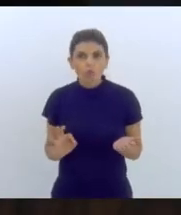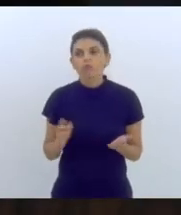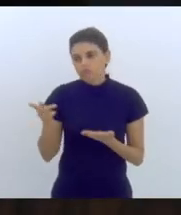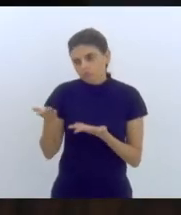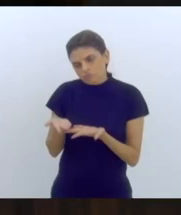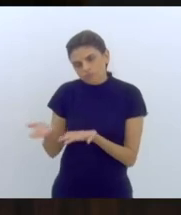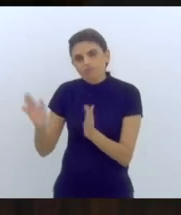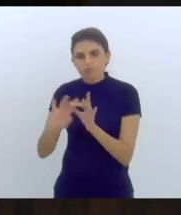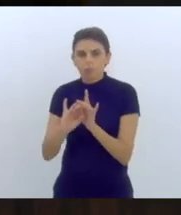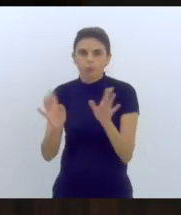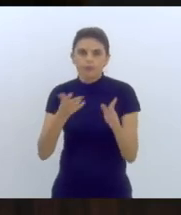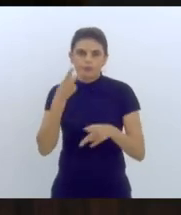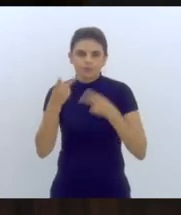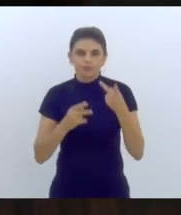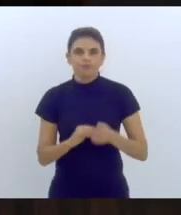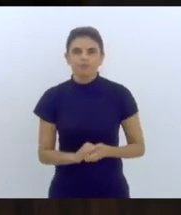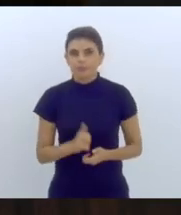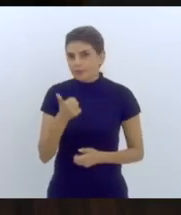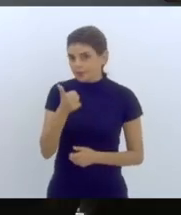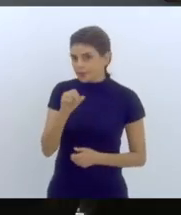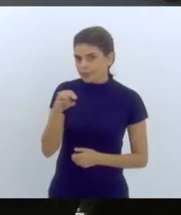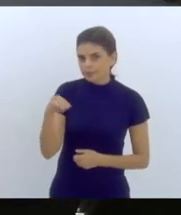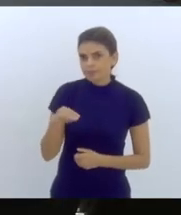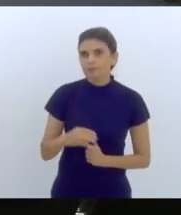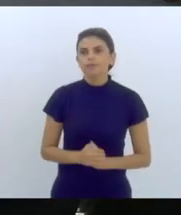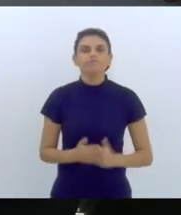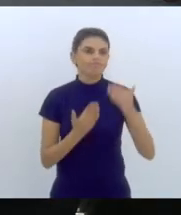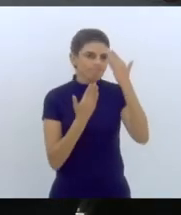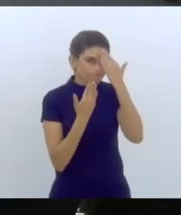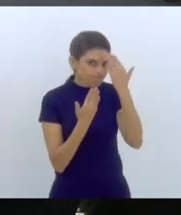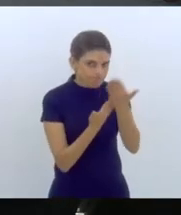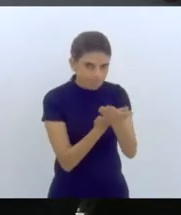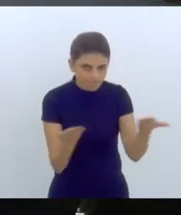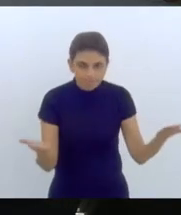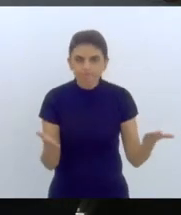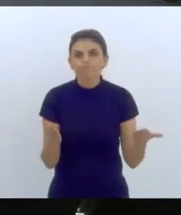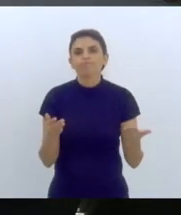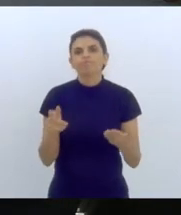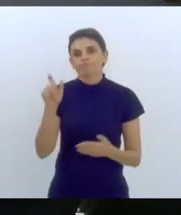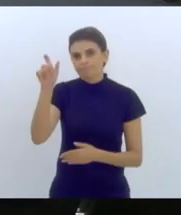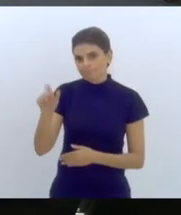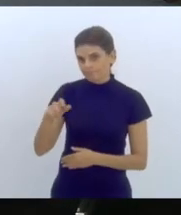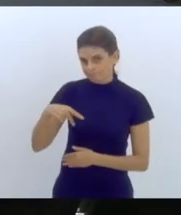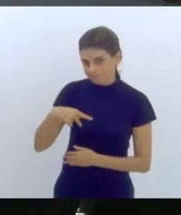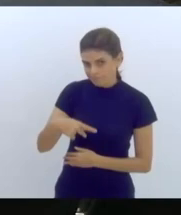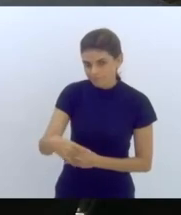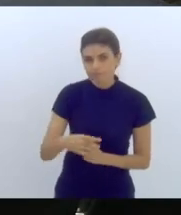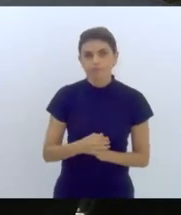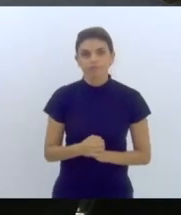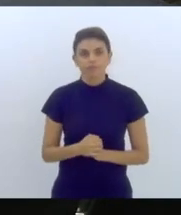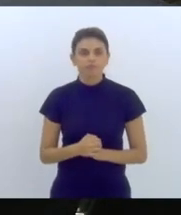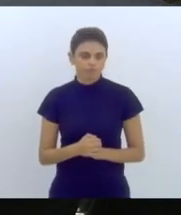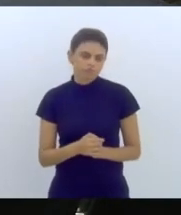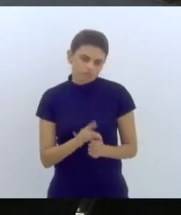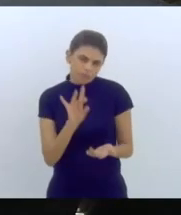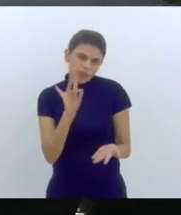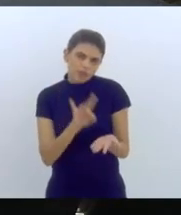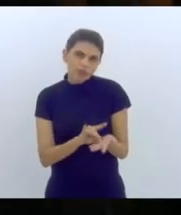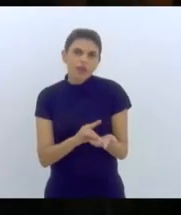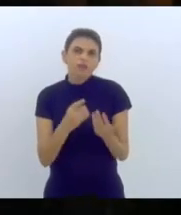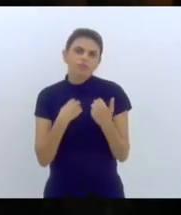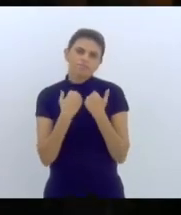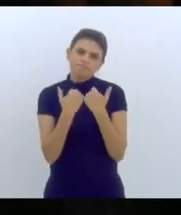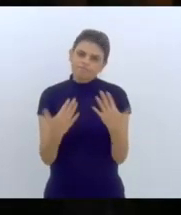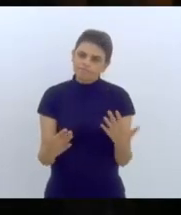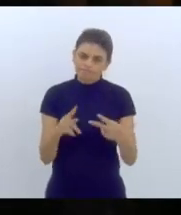a senhora pode falar. 10 minutos. Muito obrigada, senhor presidente. Na verdade, venho aqui à tribuna desta casa